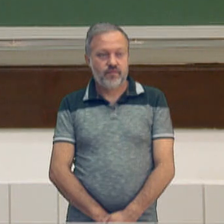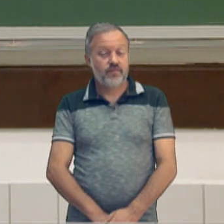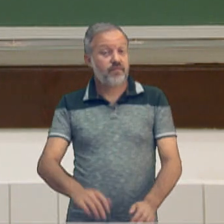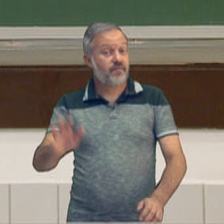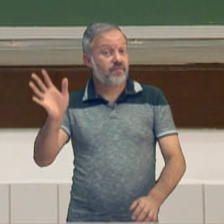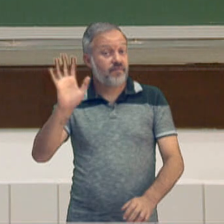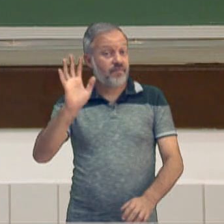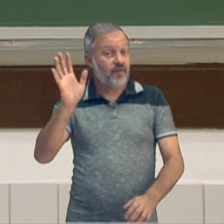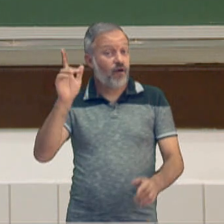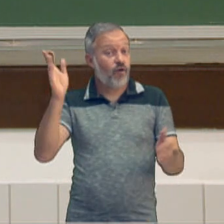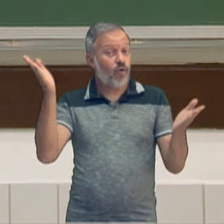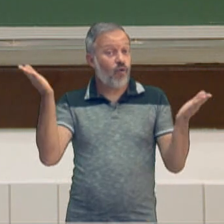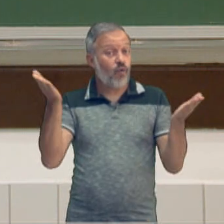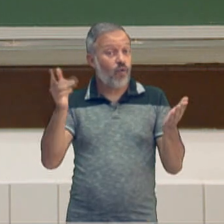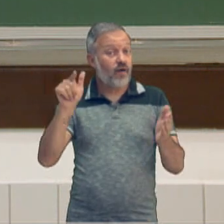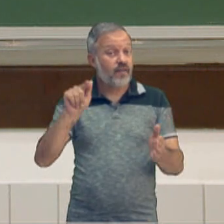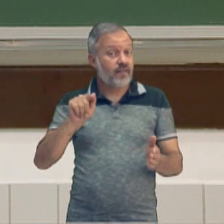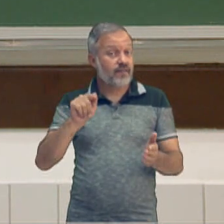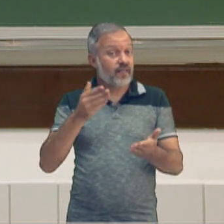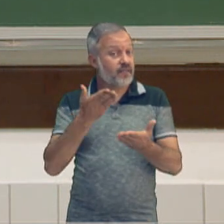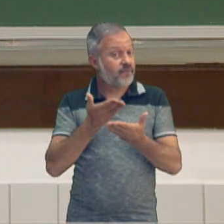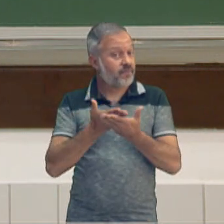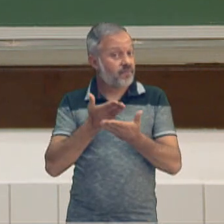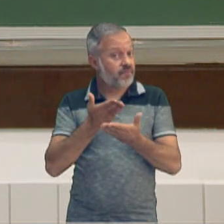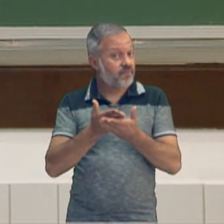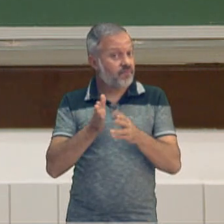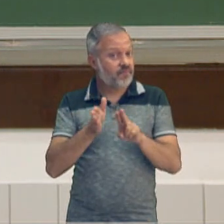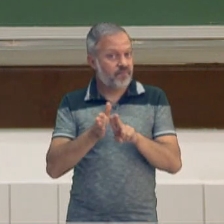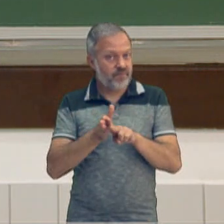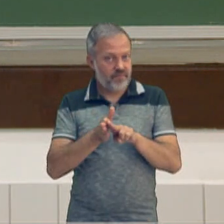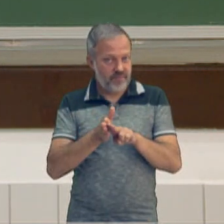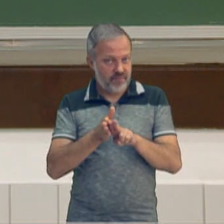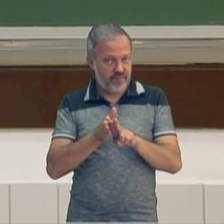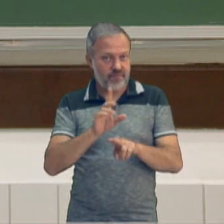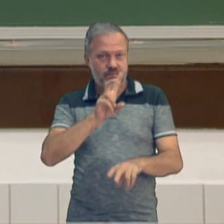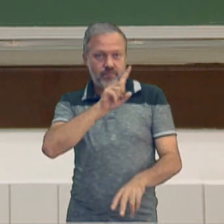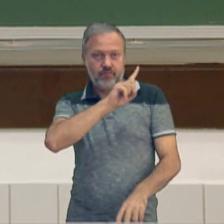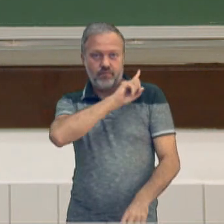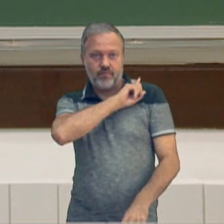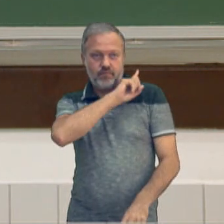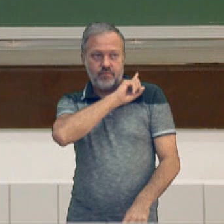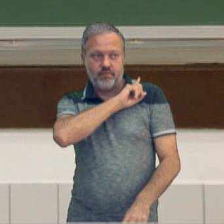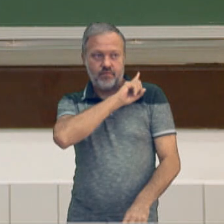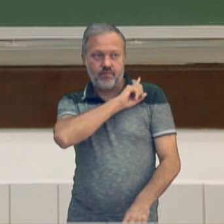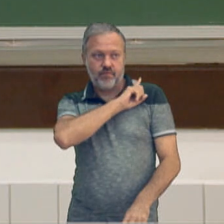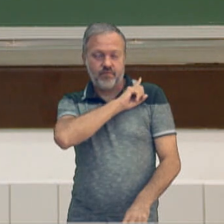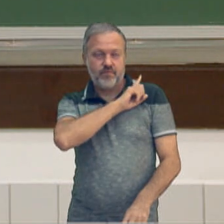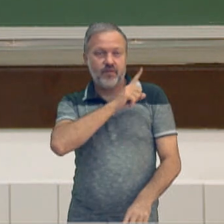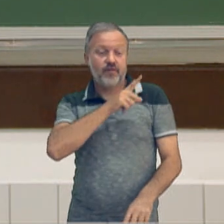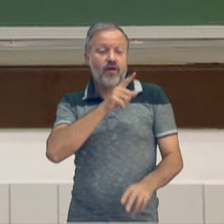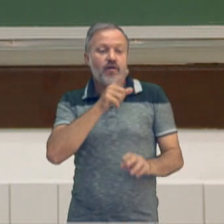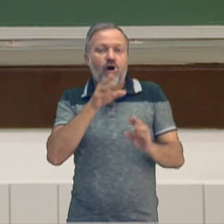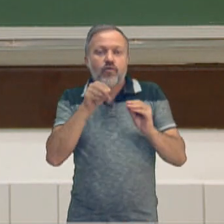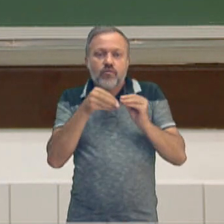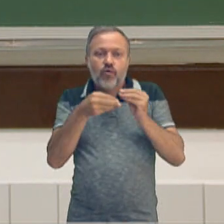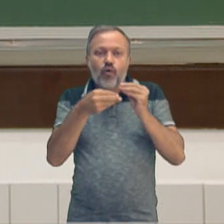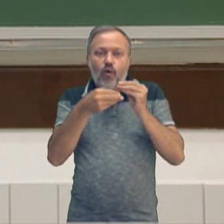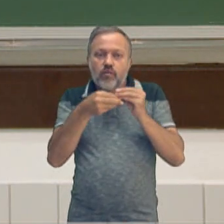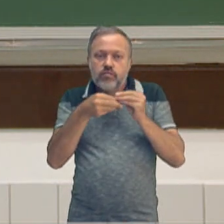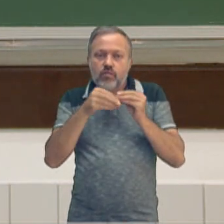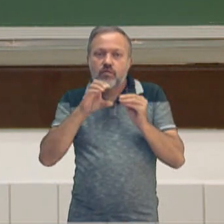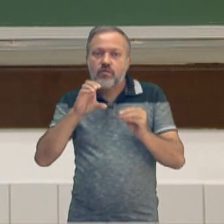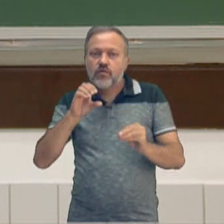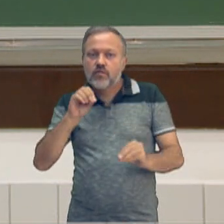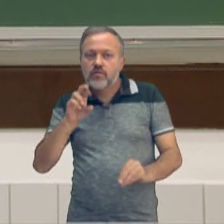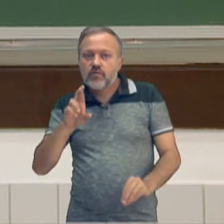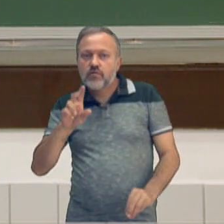Olá, gente! A gente vai para a nossa 7ª aula de Biologia do primeiro ano. A gente vai continuar falando dos compostos orgânicos. E na aula de